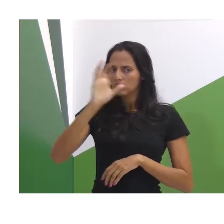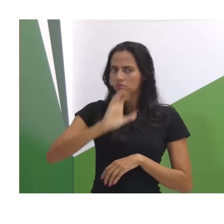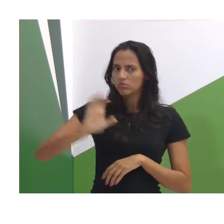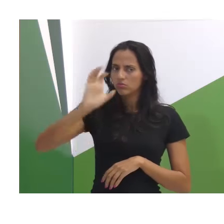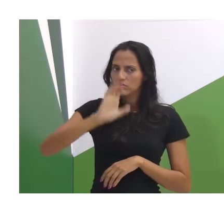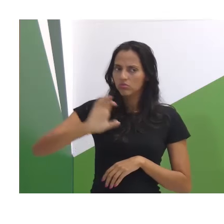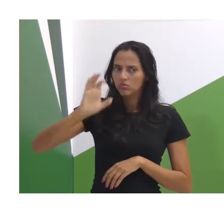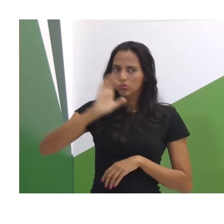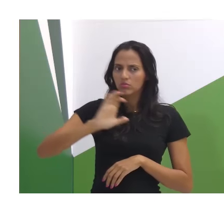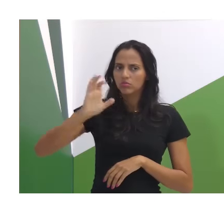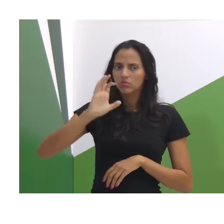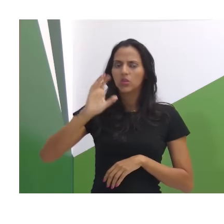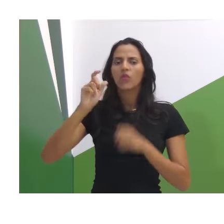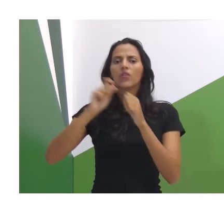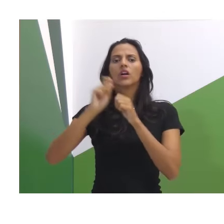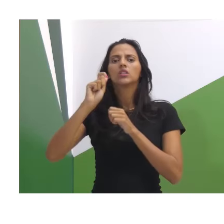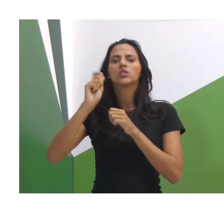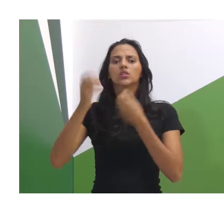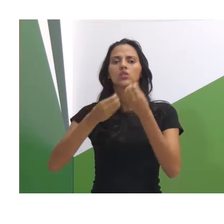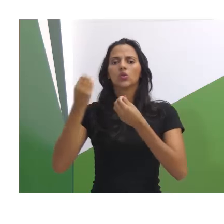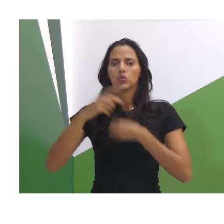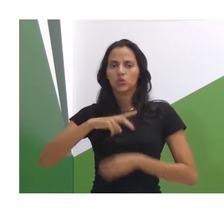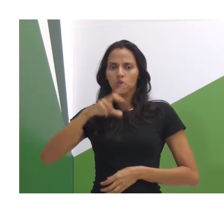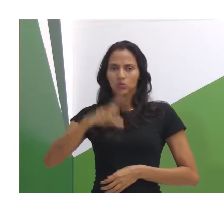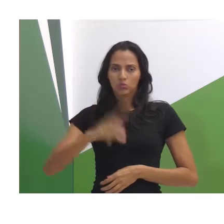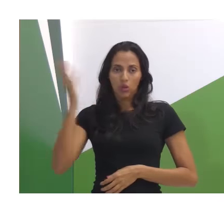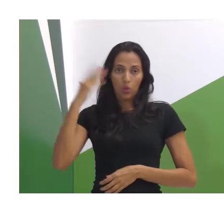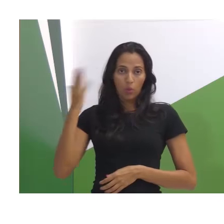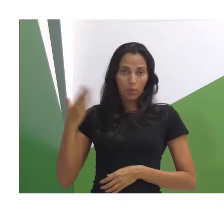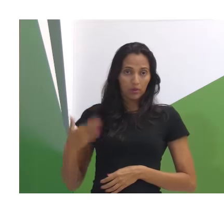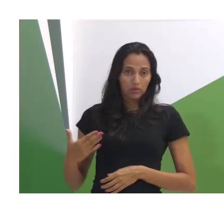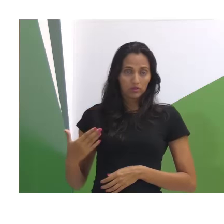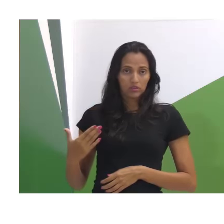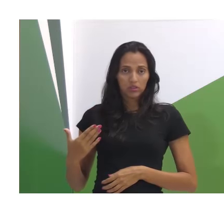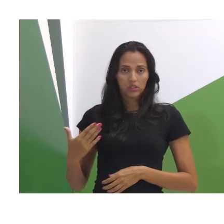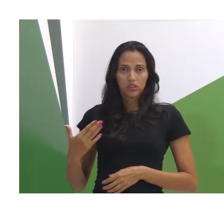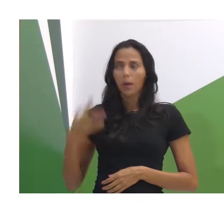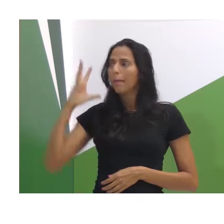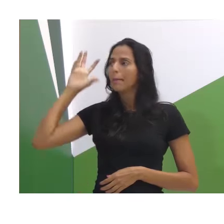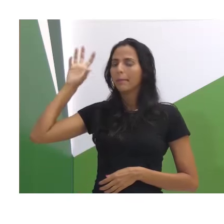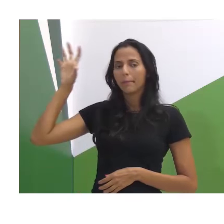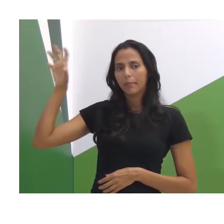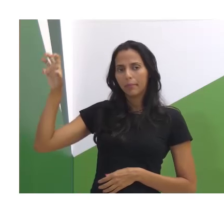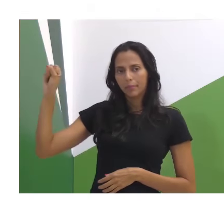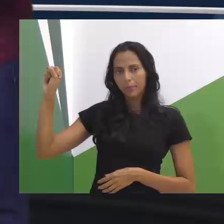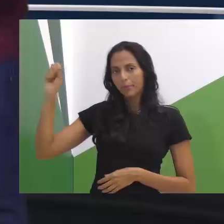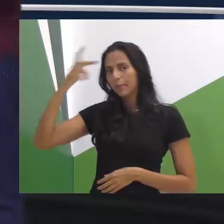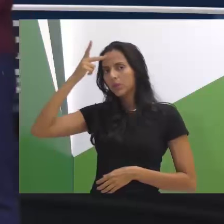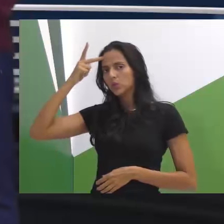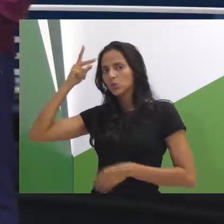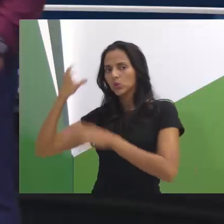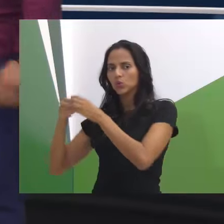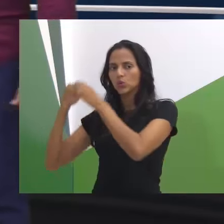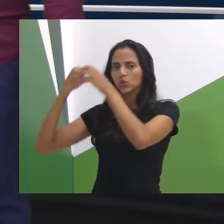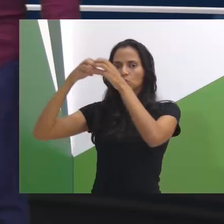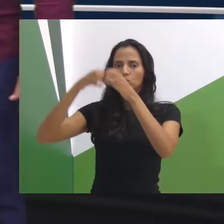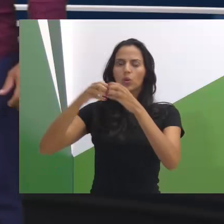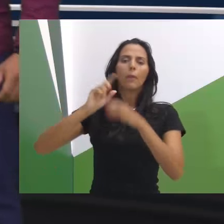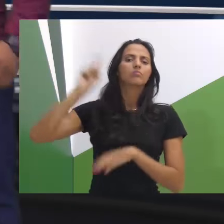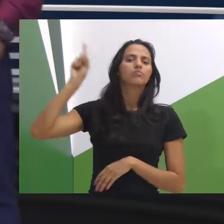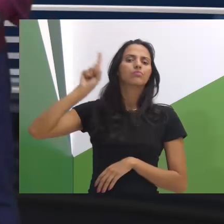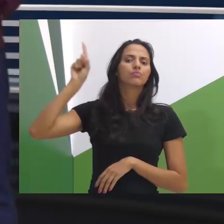Américas Como no caso Dos portugueses No Brasil Levavam A matéria-prima Levavam a matéria-prima Das